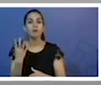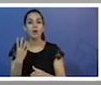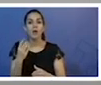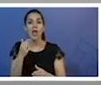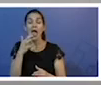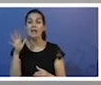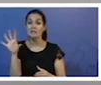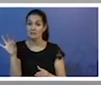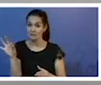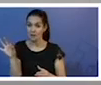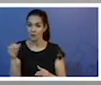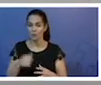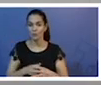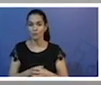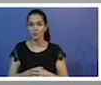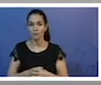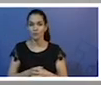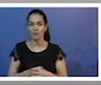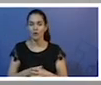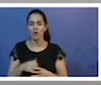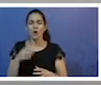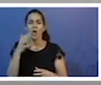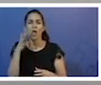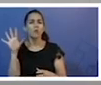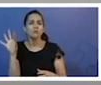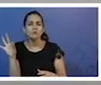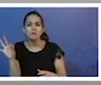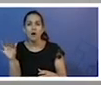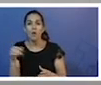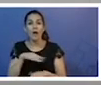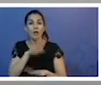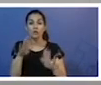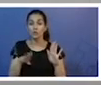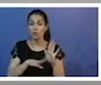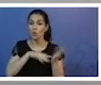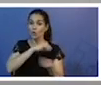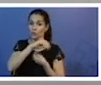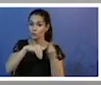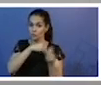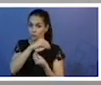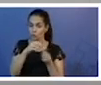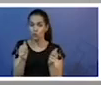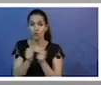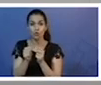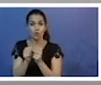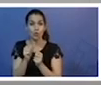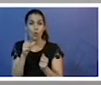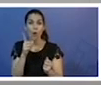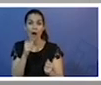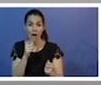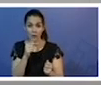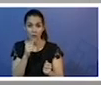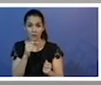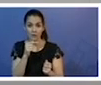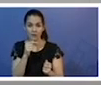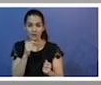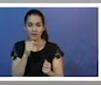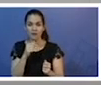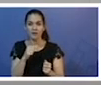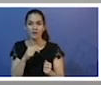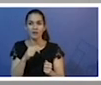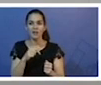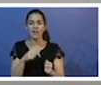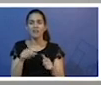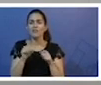função inorgânica. Então os sais, eles são toda substância que em solução aquosa, ele dissolve, né, ele